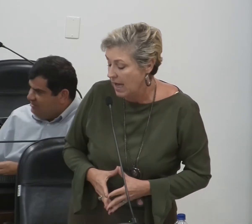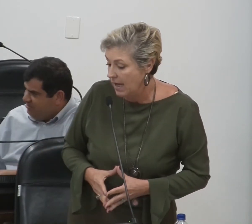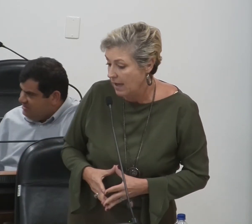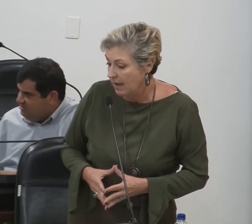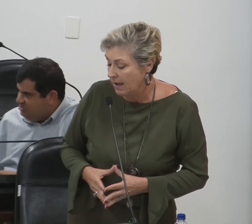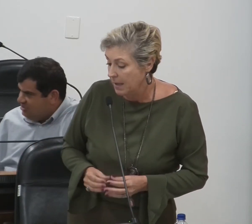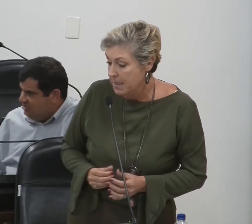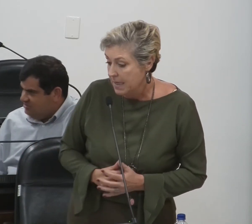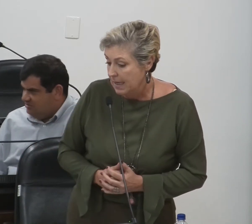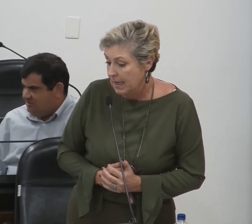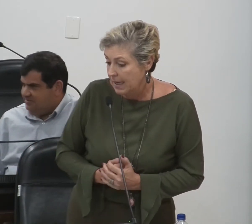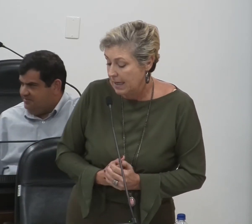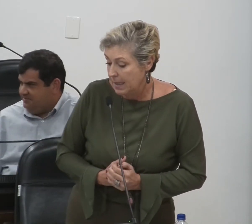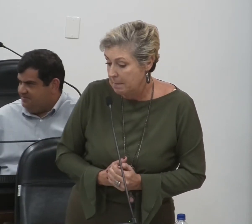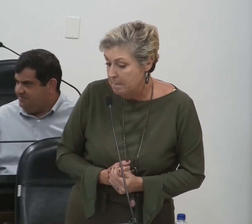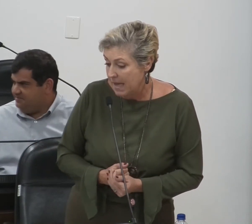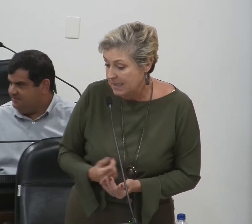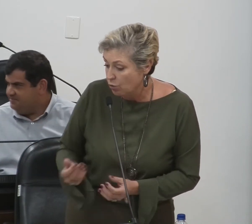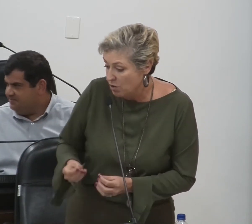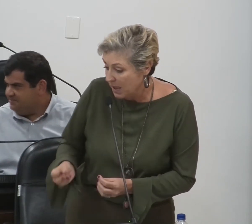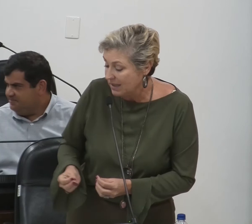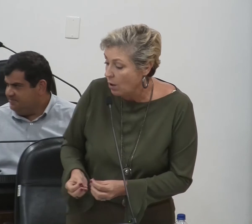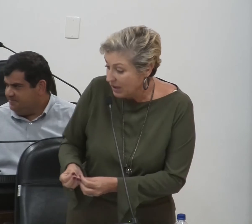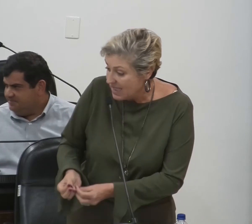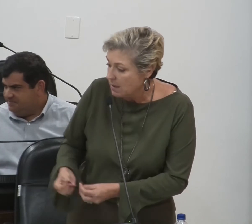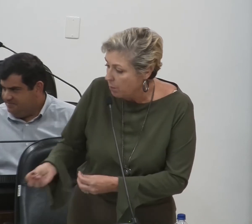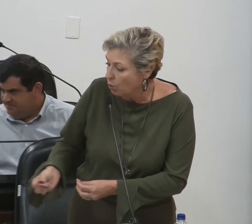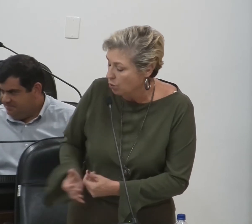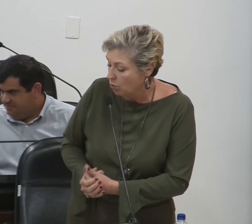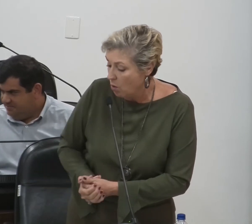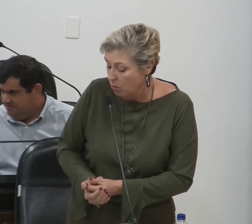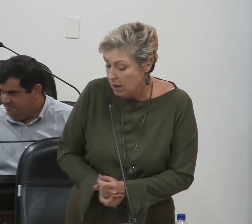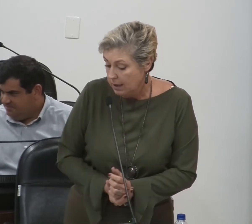referente à saúde mental